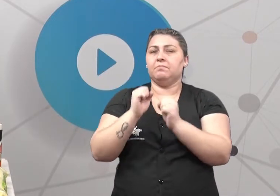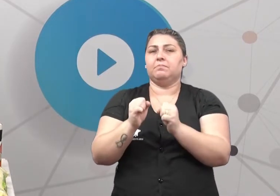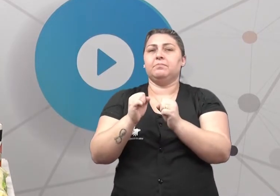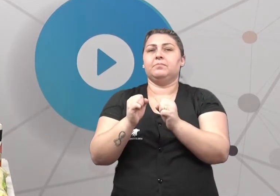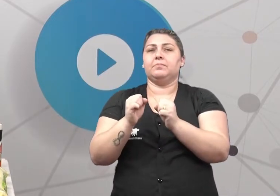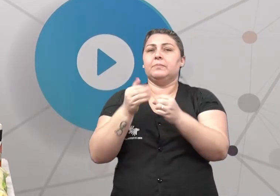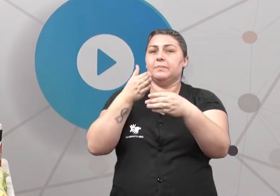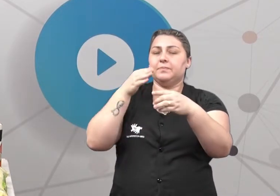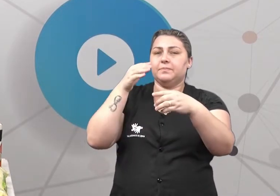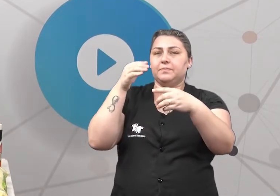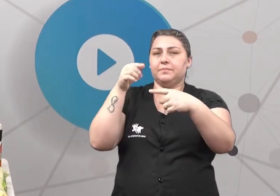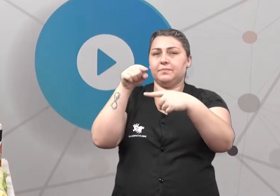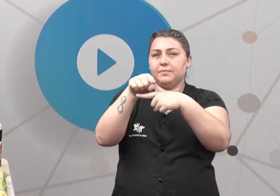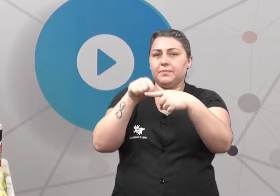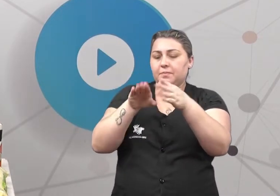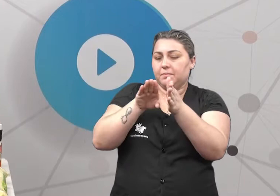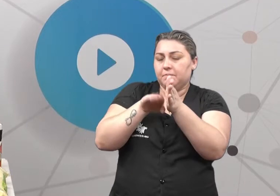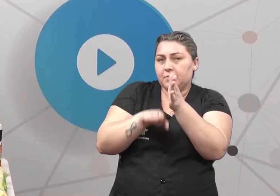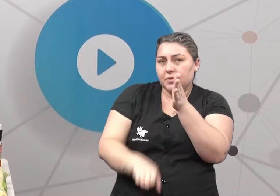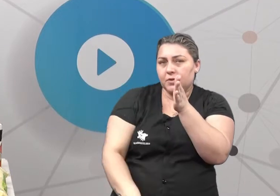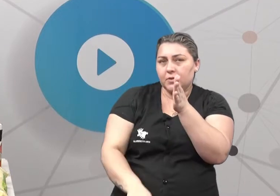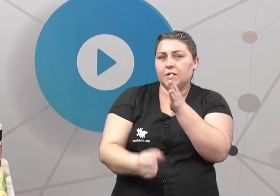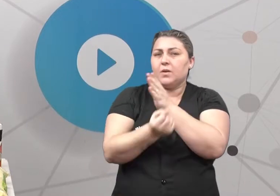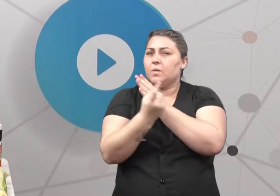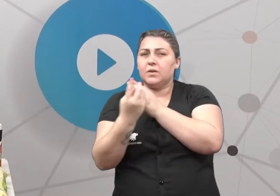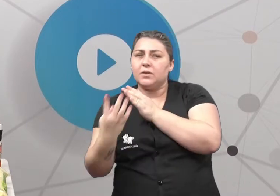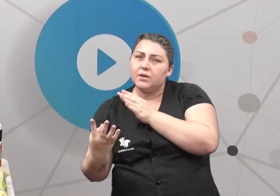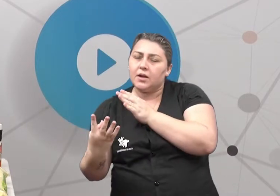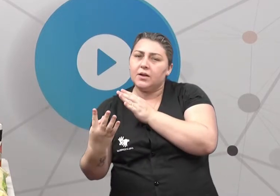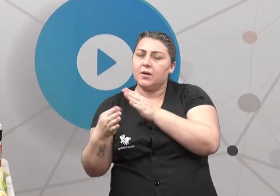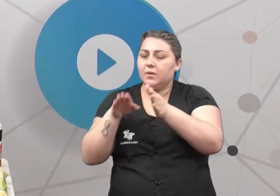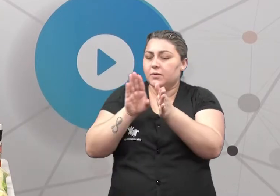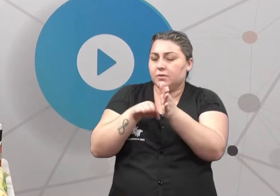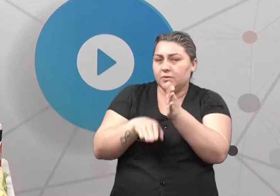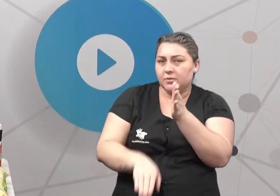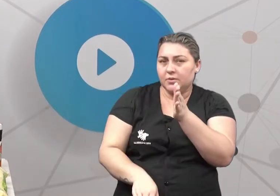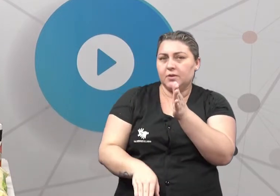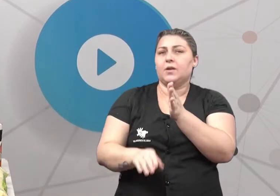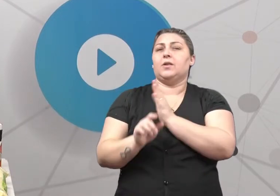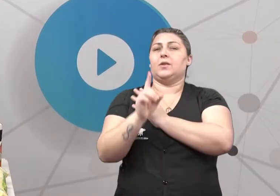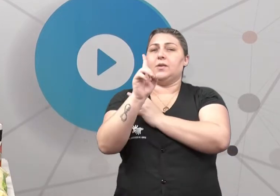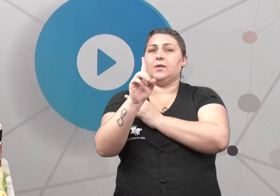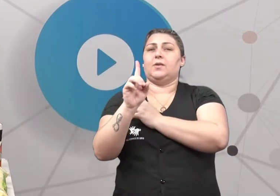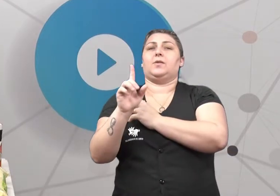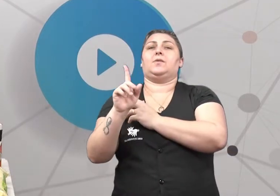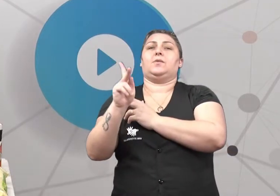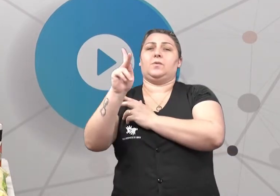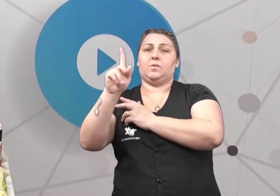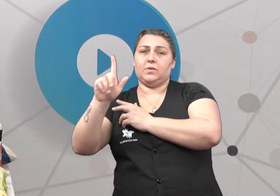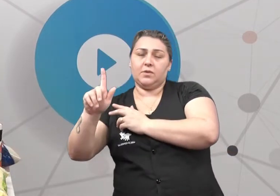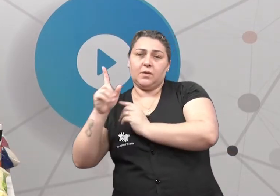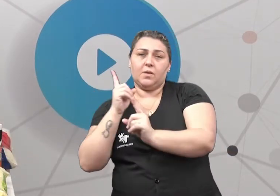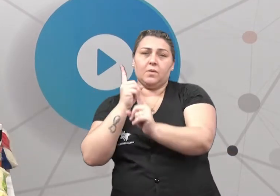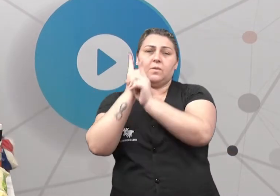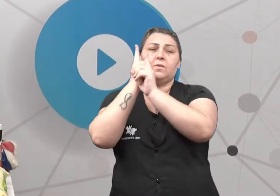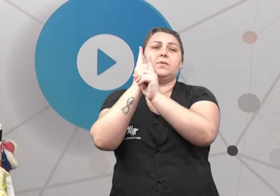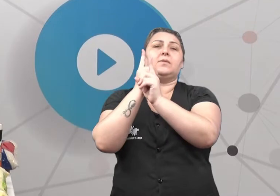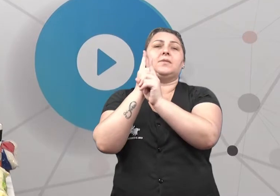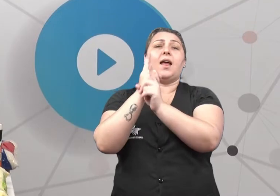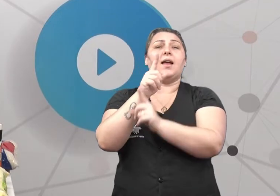fracionar, né? Diminuir a quantidade. E quando diminuir a quantidade de 1 quilo, nós vamos encontrar